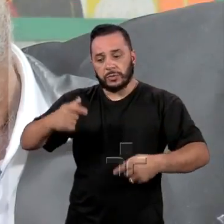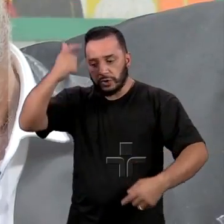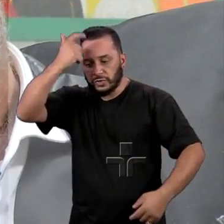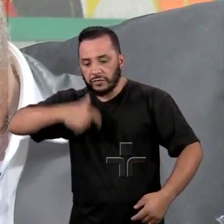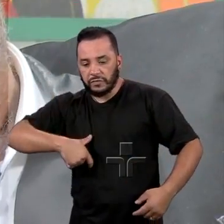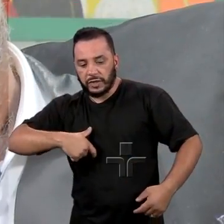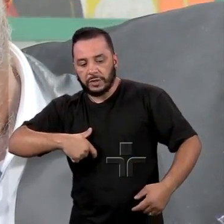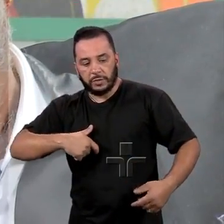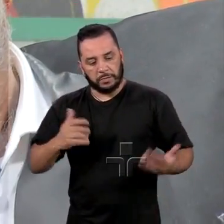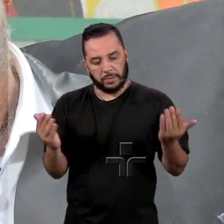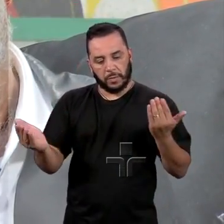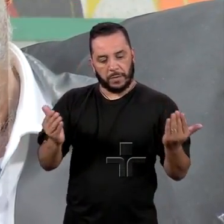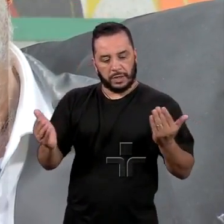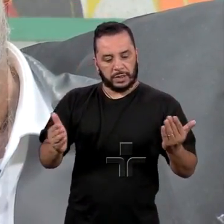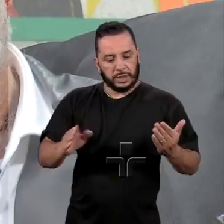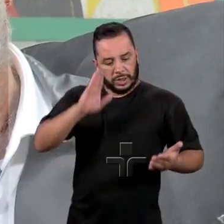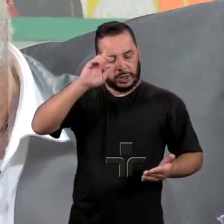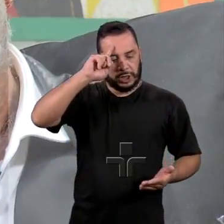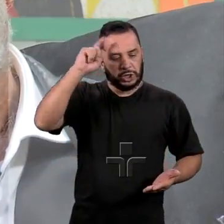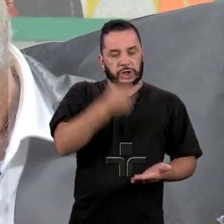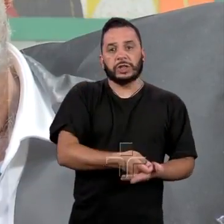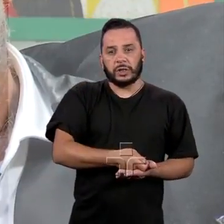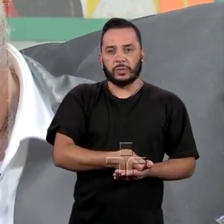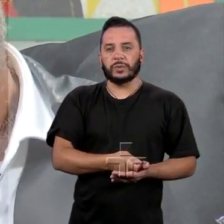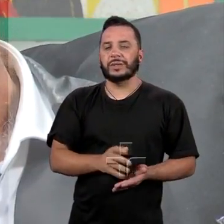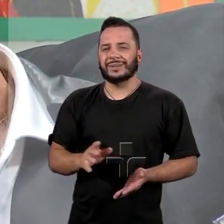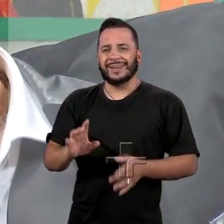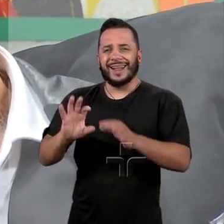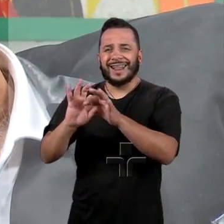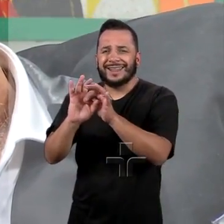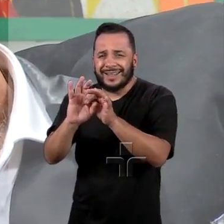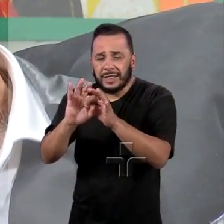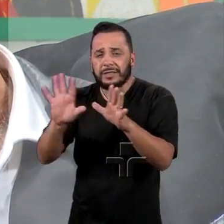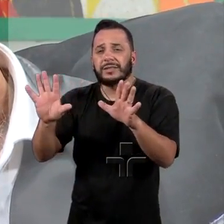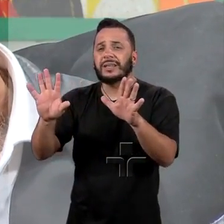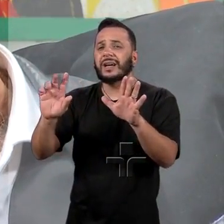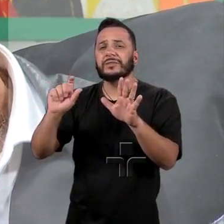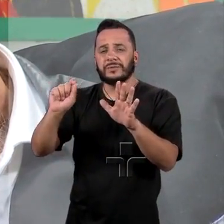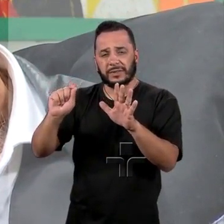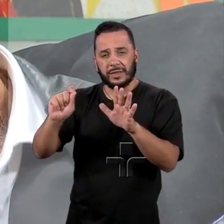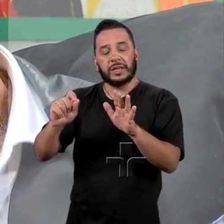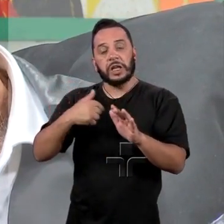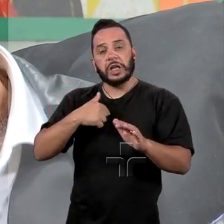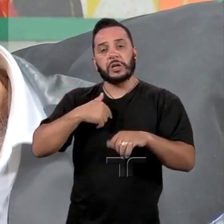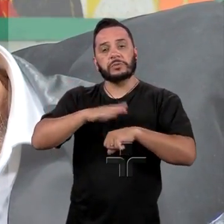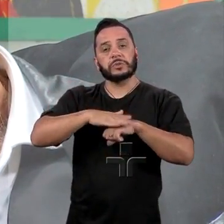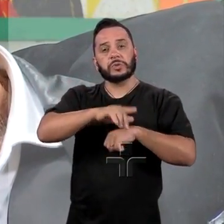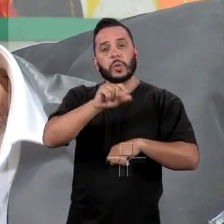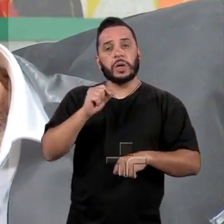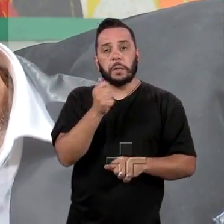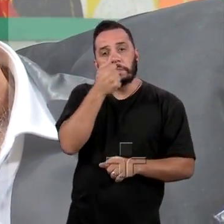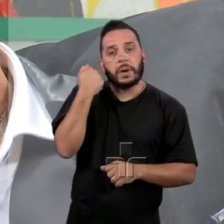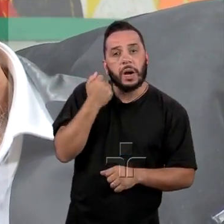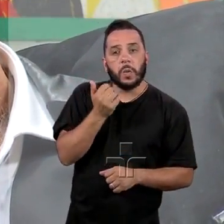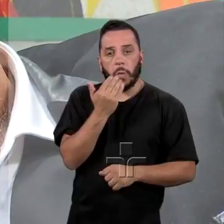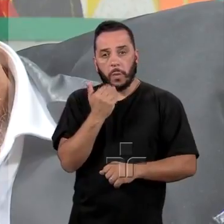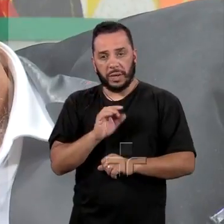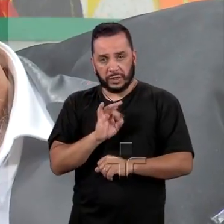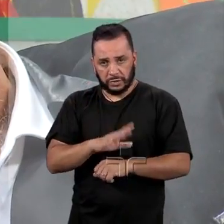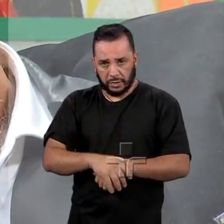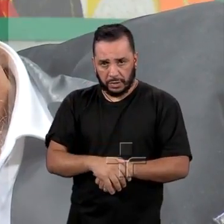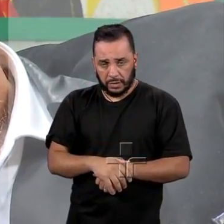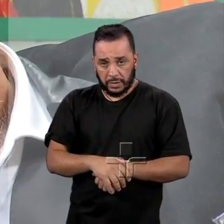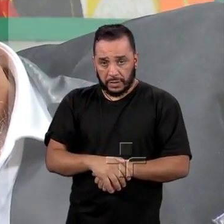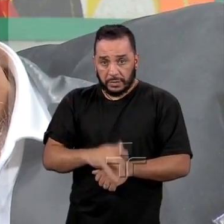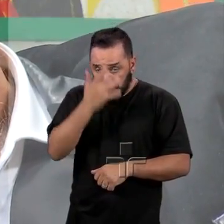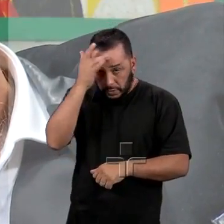A liberdade... A maior parte das pessoas entende liberdade simplesmente como poder escolher que tipo de pão vai comer. Quem está preocupado